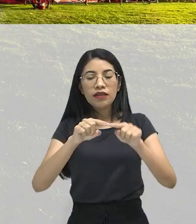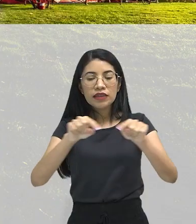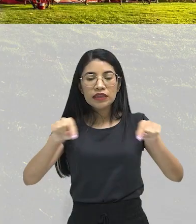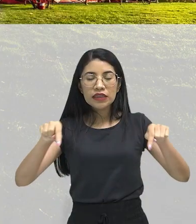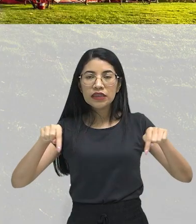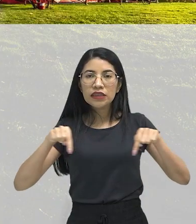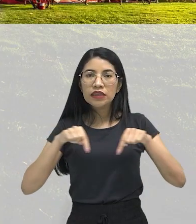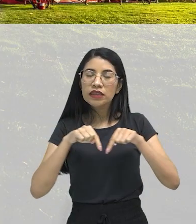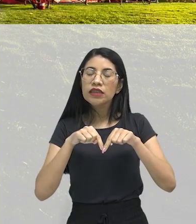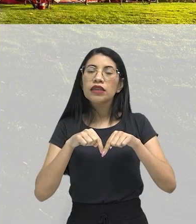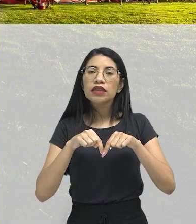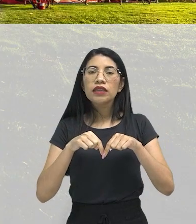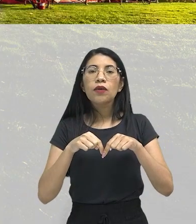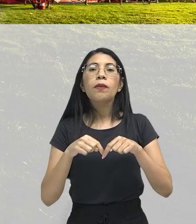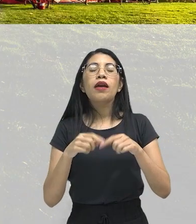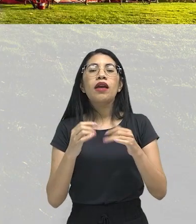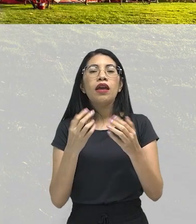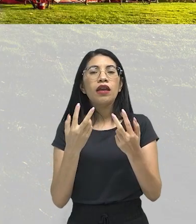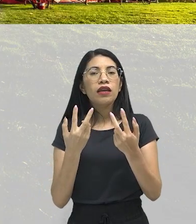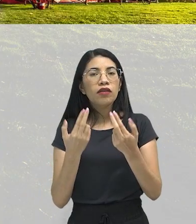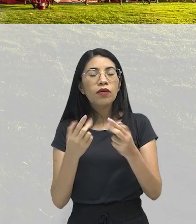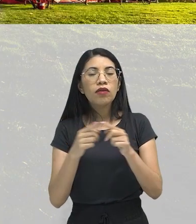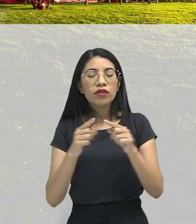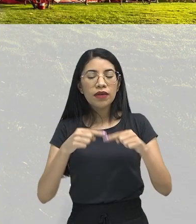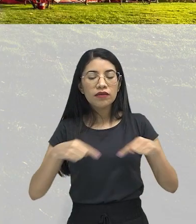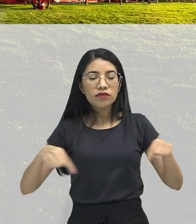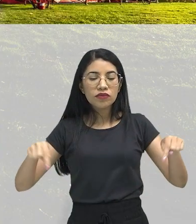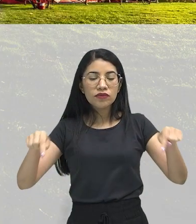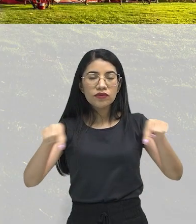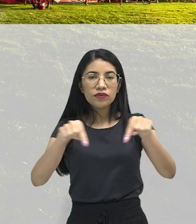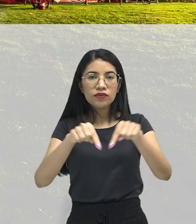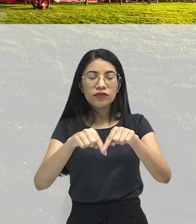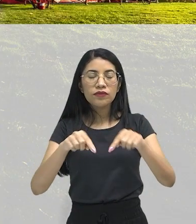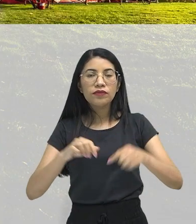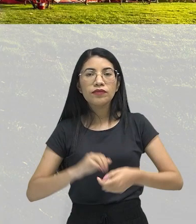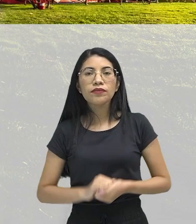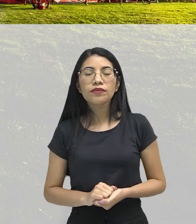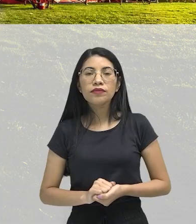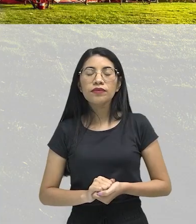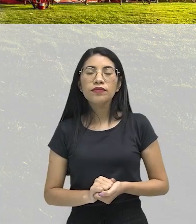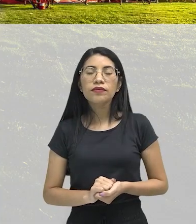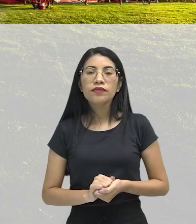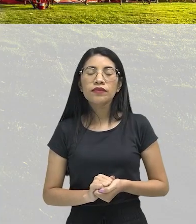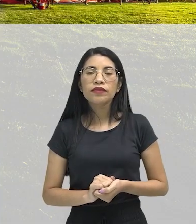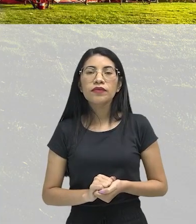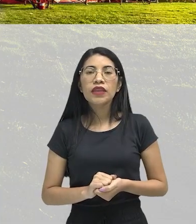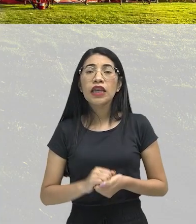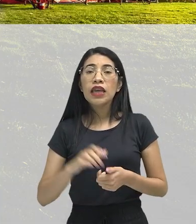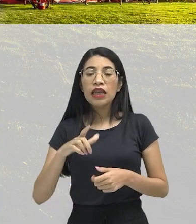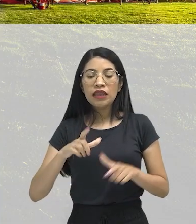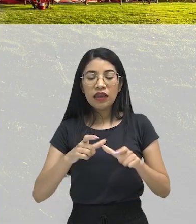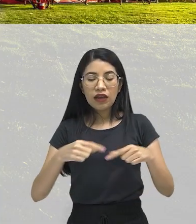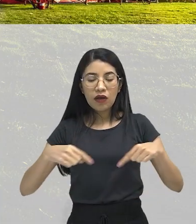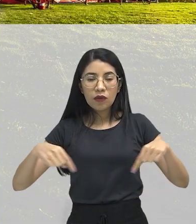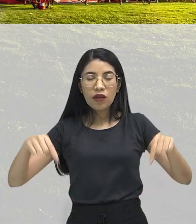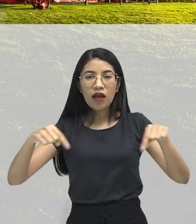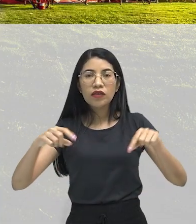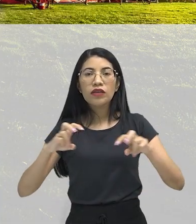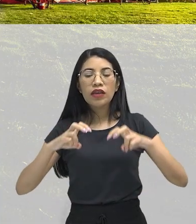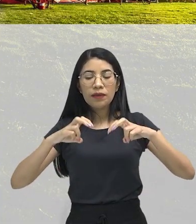circular, ou seja, acompanha o formato do circo, né, da circunferência. E ao seu redor nós temos